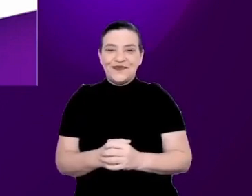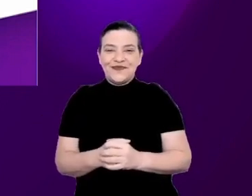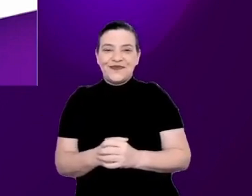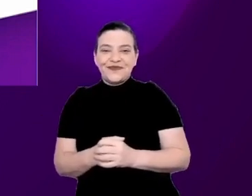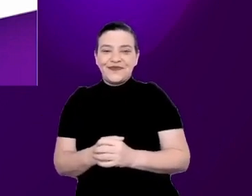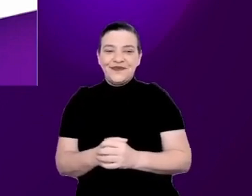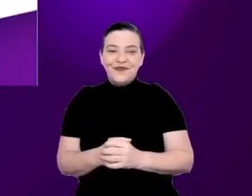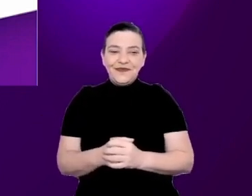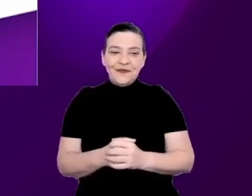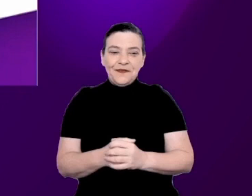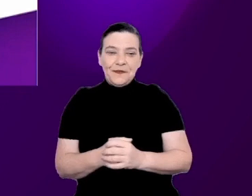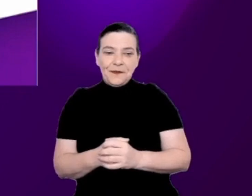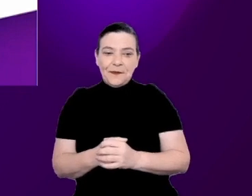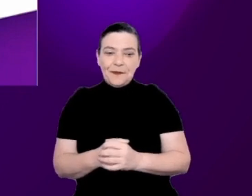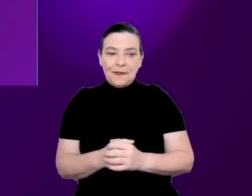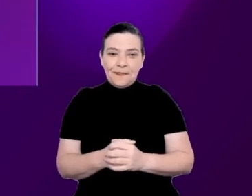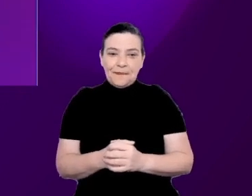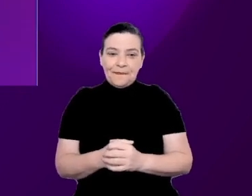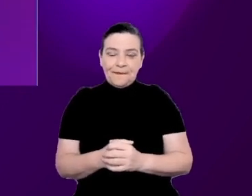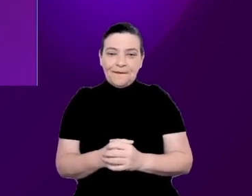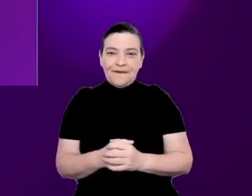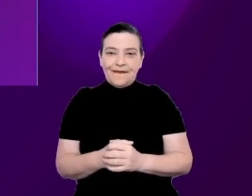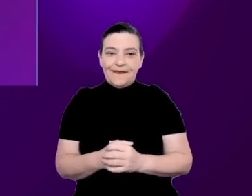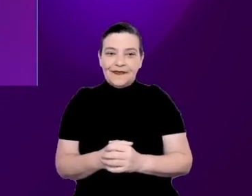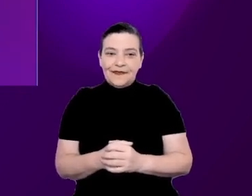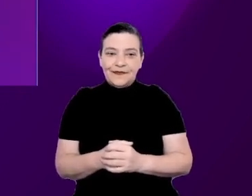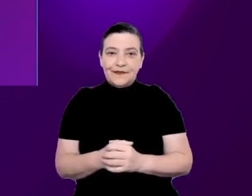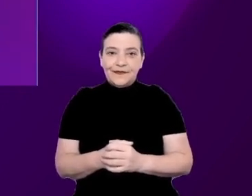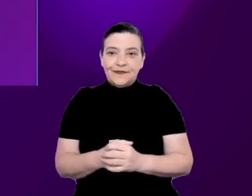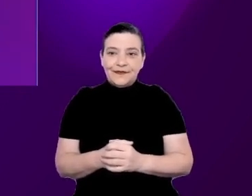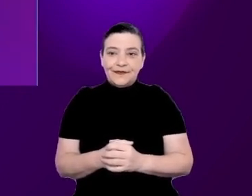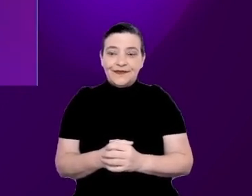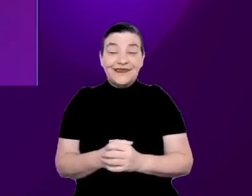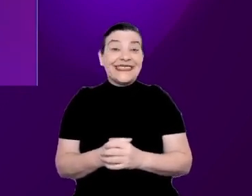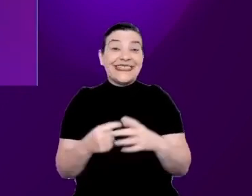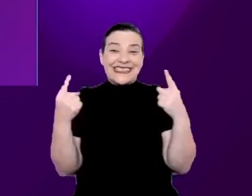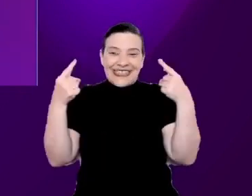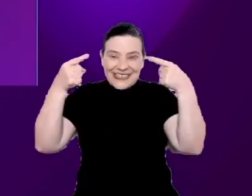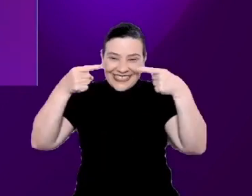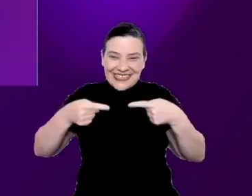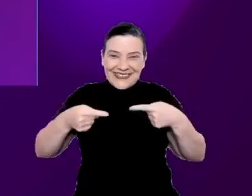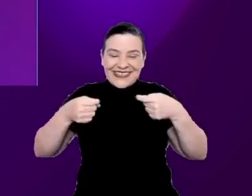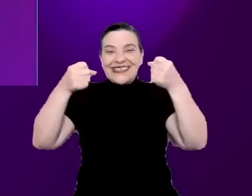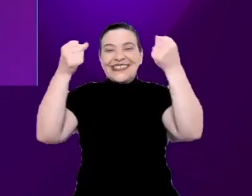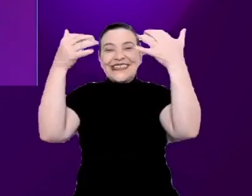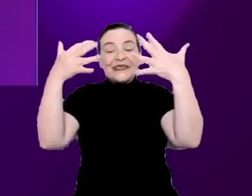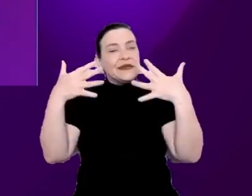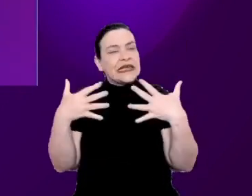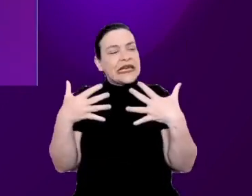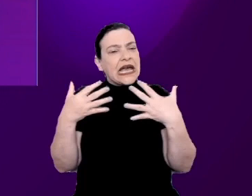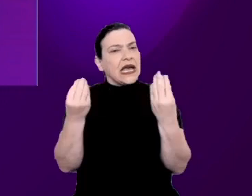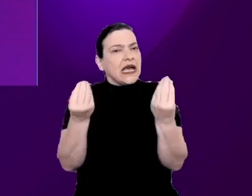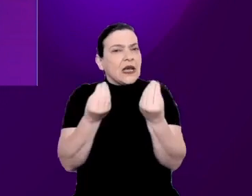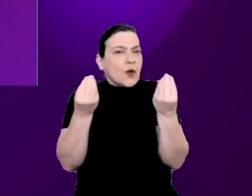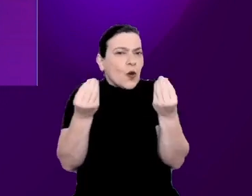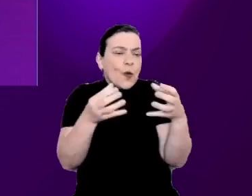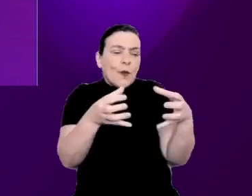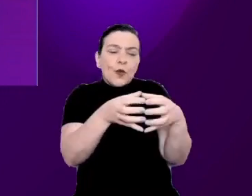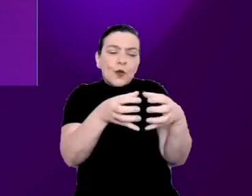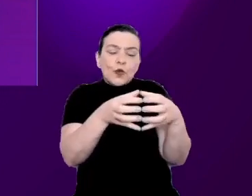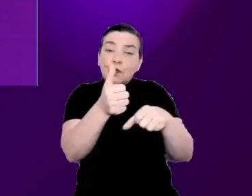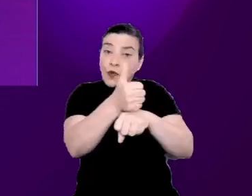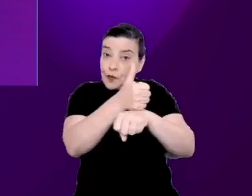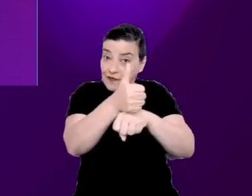Deixa eu passar aqui. Bom, me deram o desafio de explicar como que o farmacêutico clínico